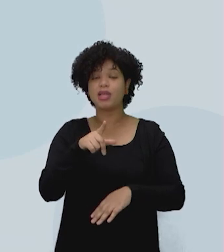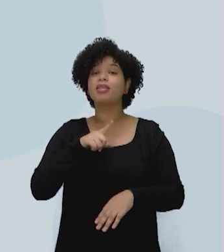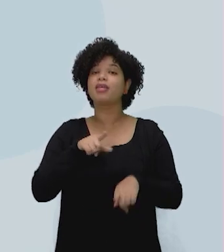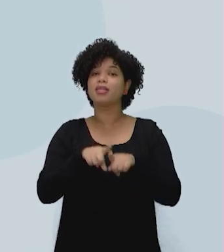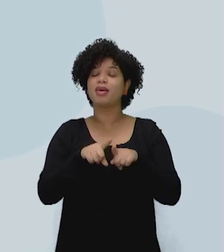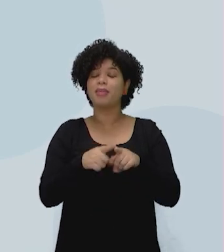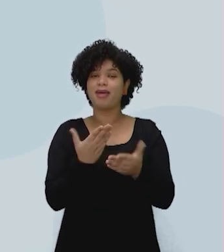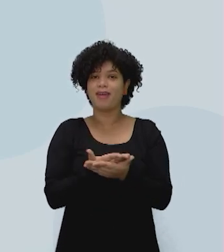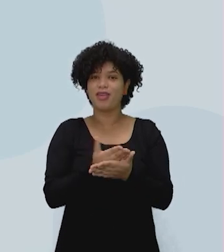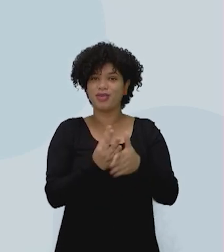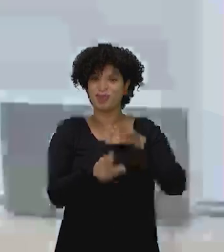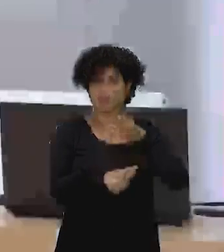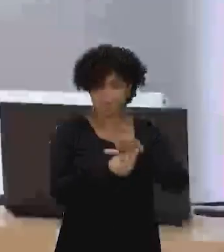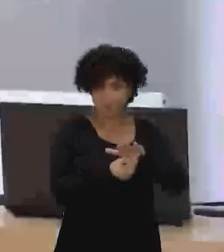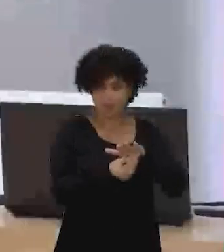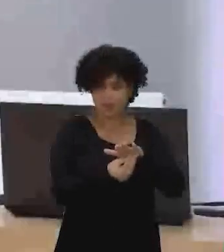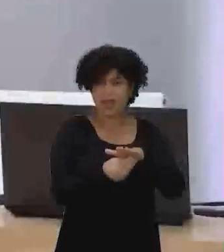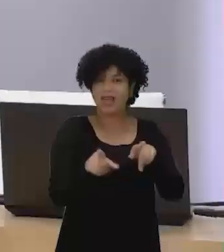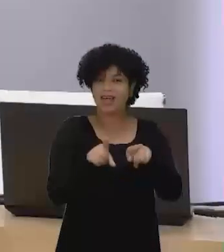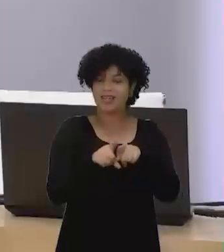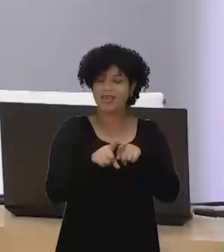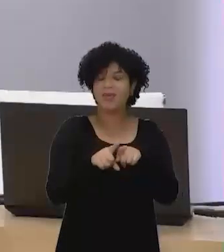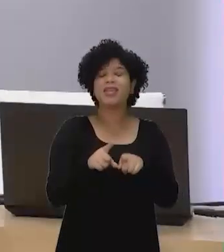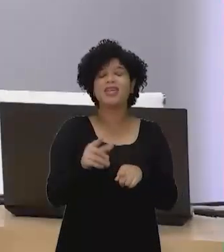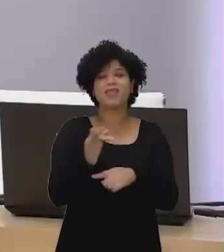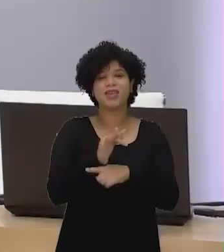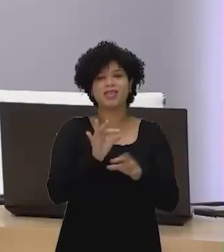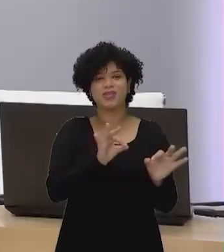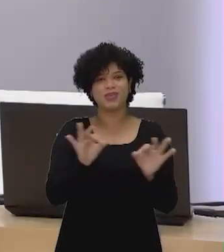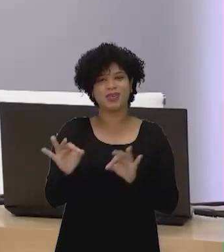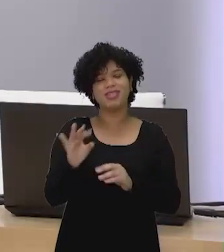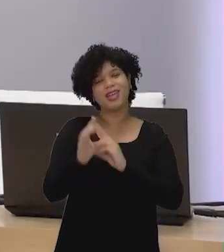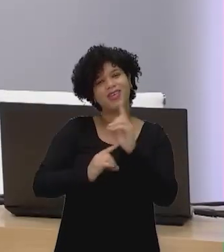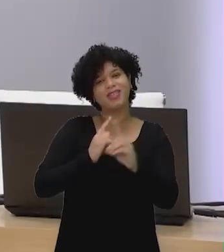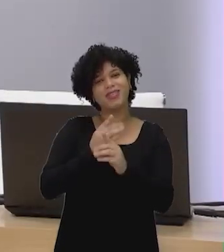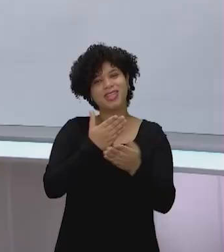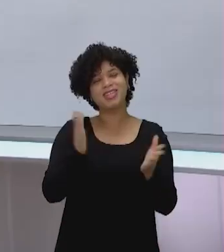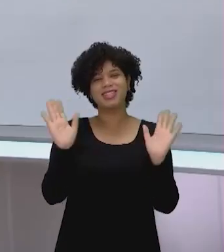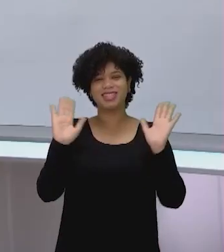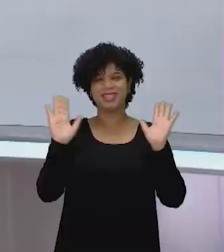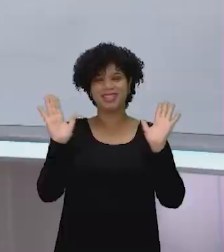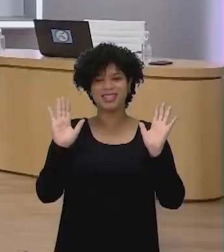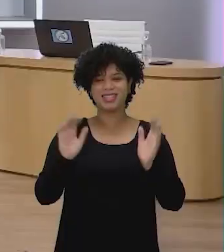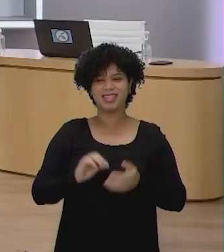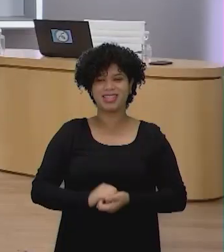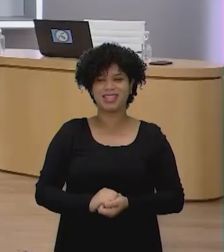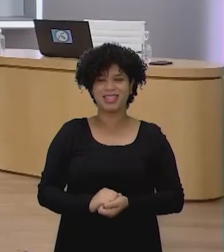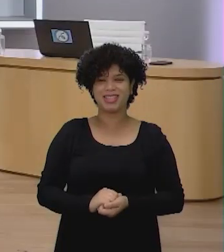repositório, inclusive das séries regulares. Então, vejo vocês na próxima. Valeu!